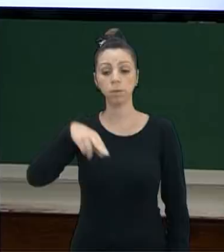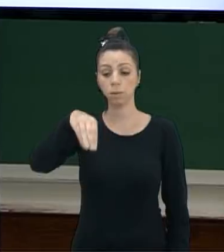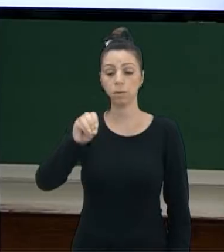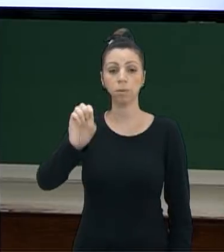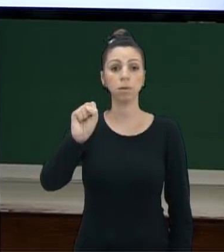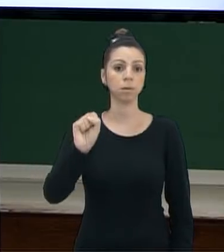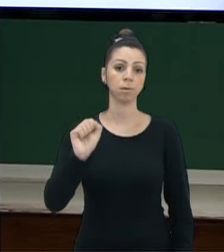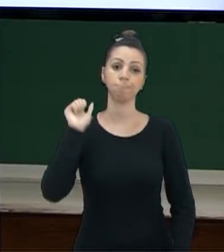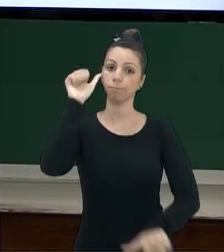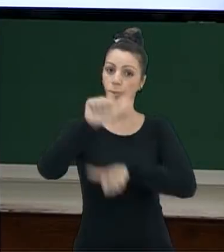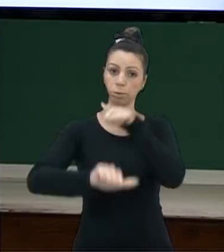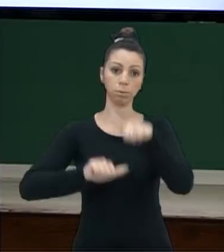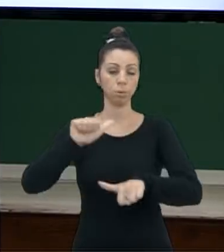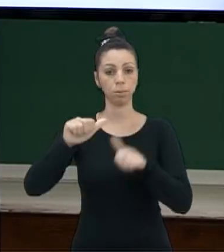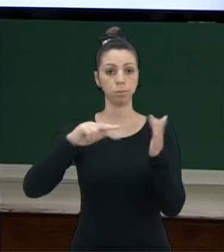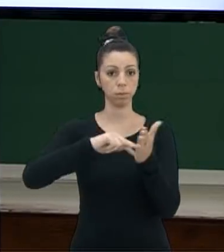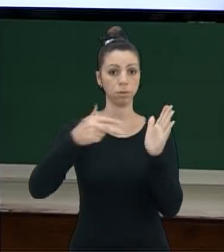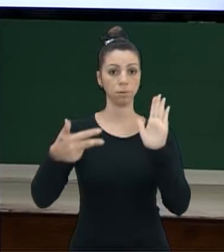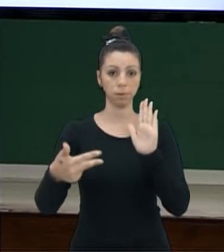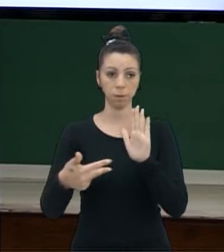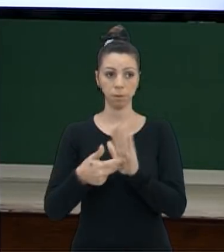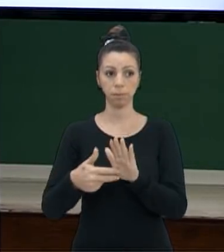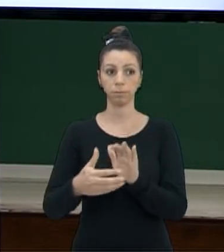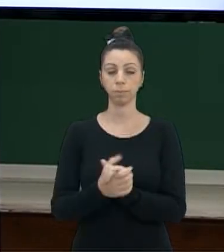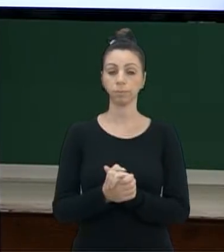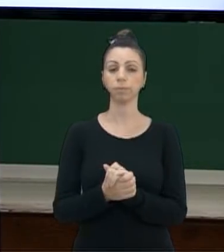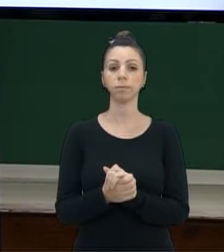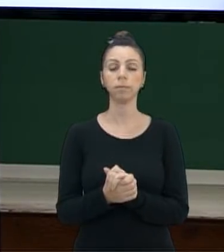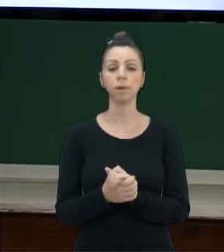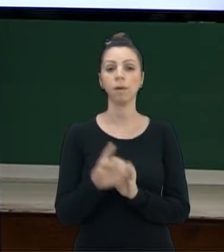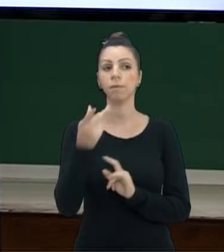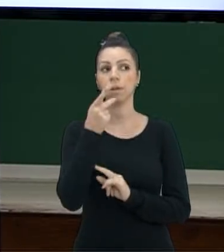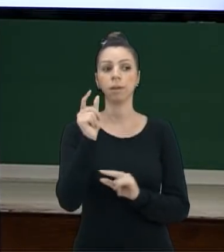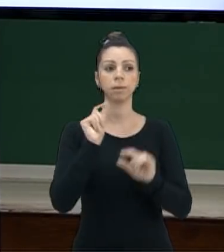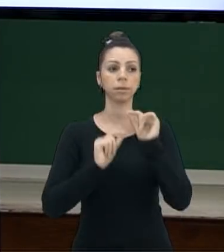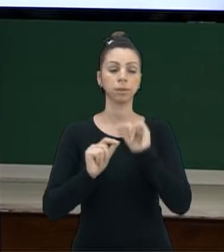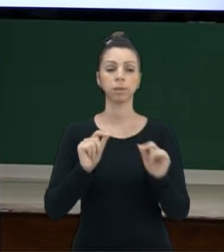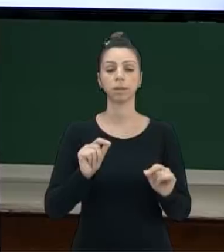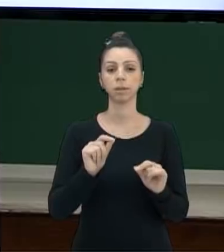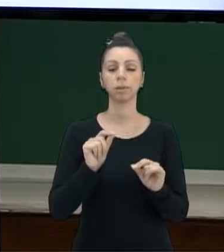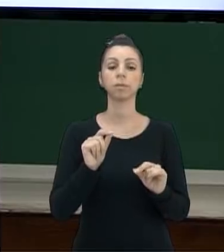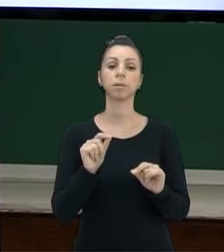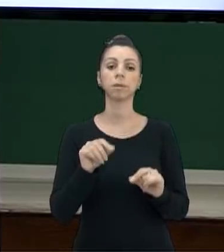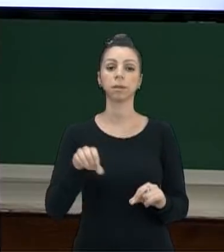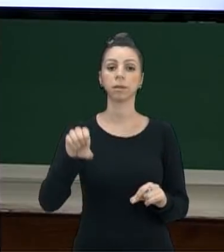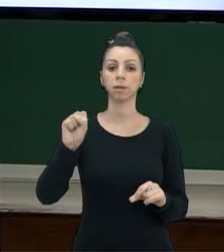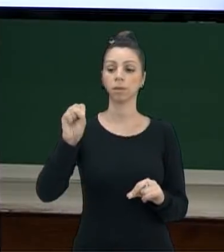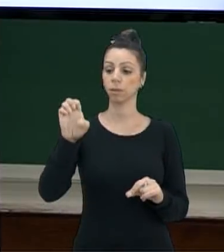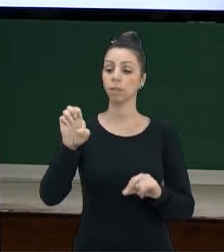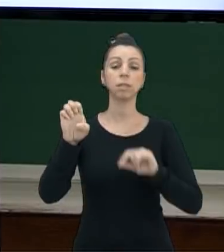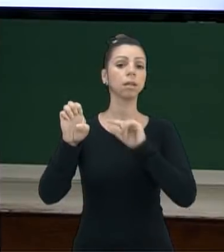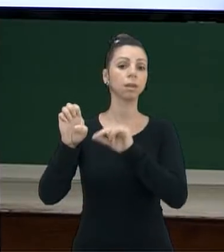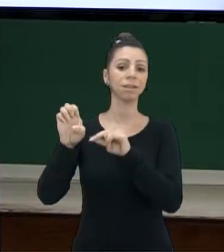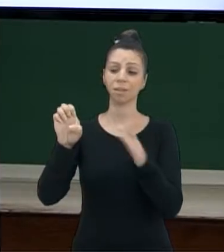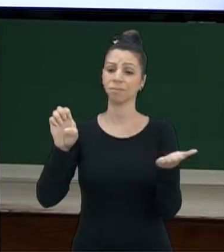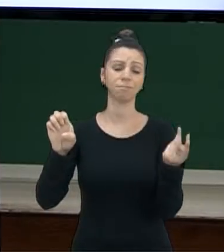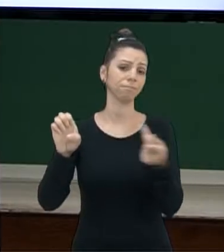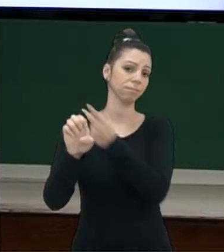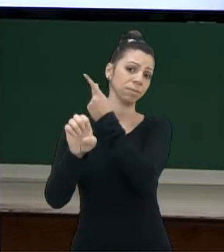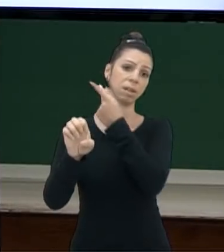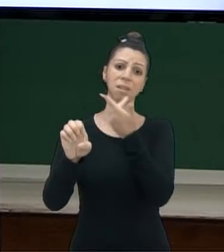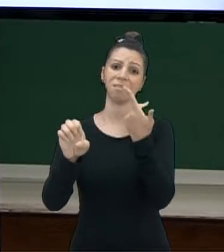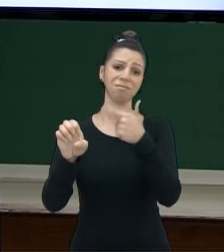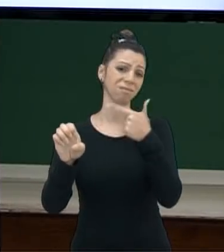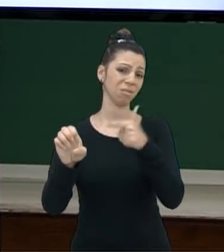também mudou com quem está falando. E se eu dissesse queria se pedir desculpas, aí tem um equívoco, não